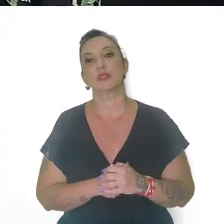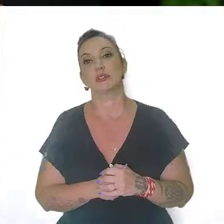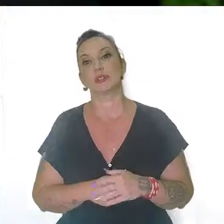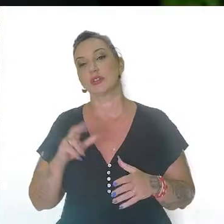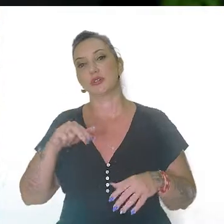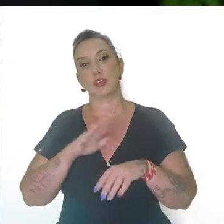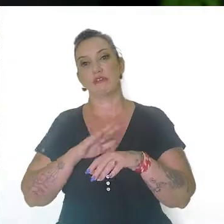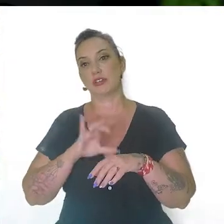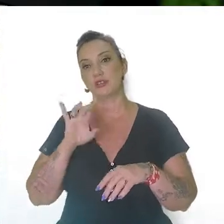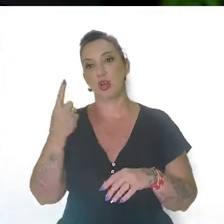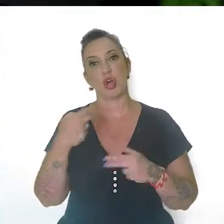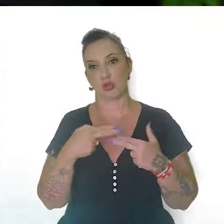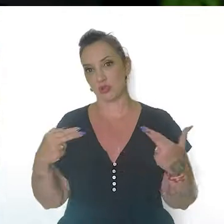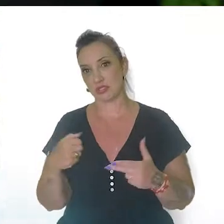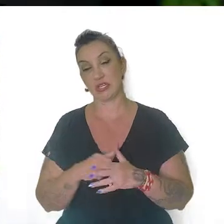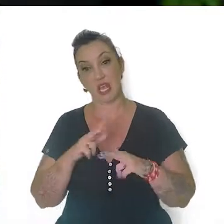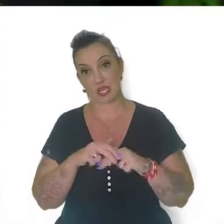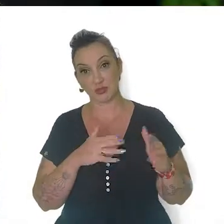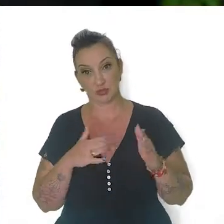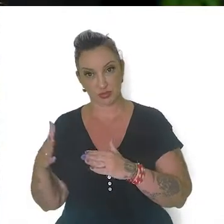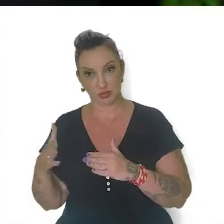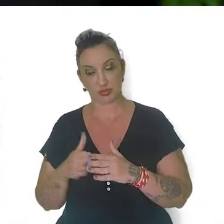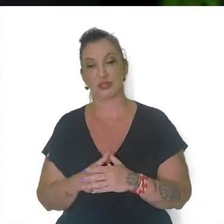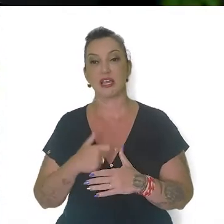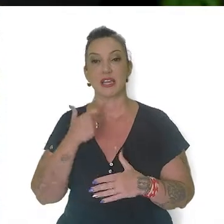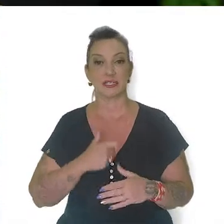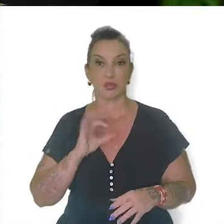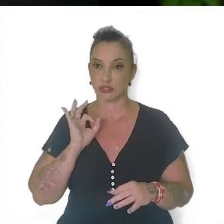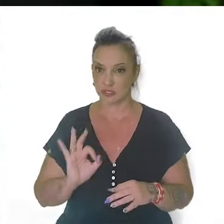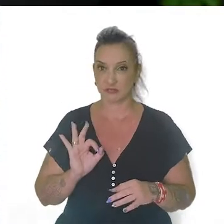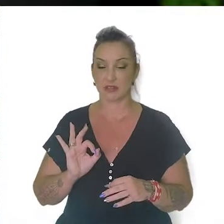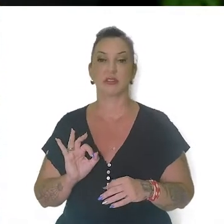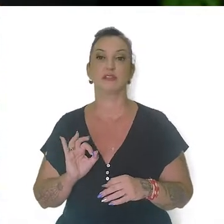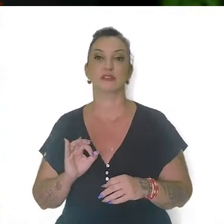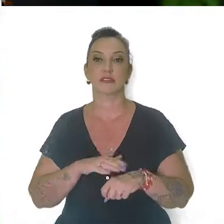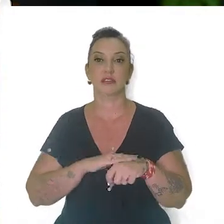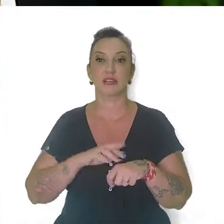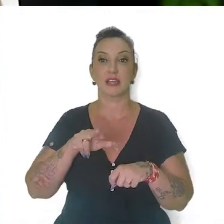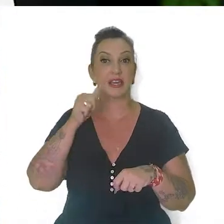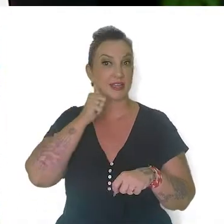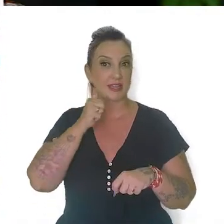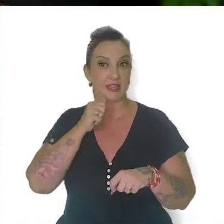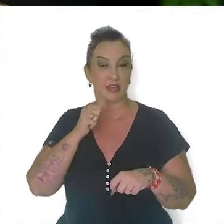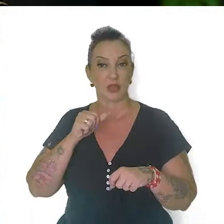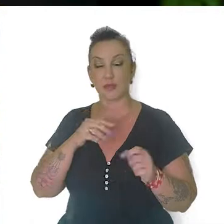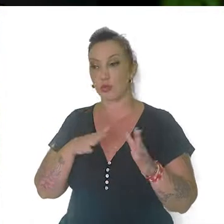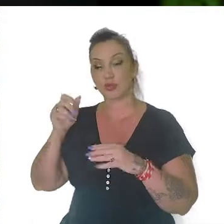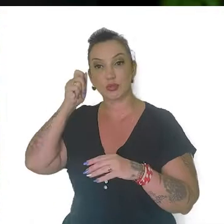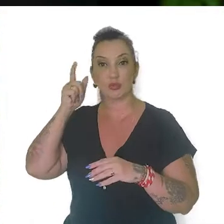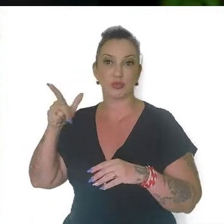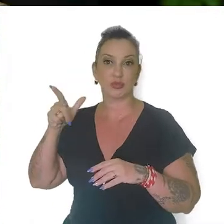Então, eu nunca fiz só uma coisa dentro, né? Então, acho que produtora executiva é o que eu conversava muito com a minha irmã.